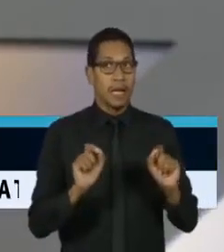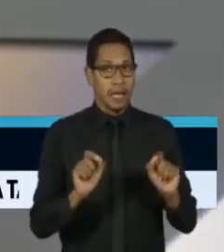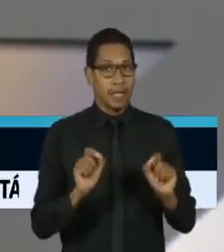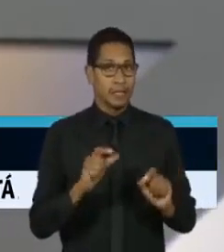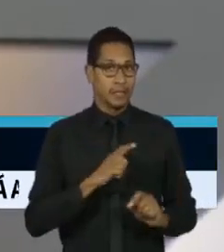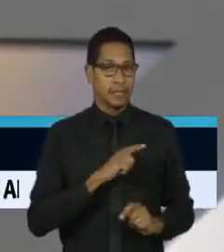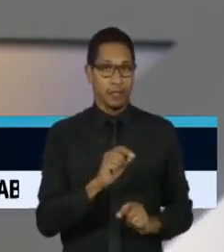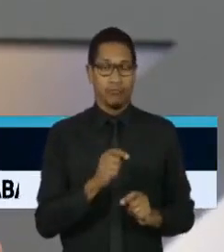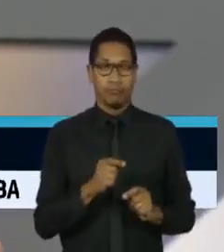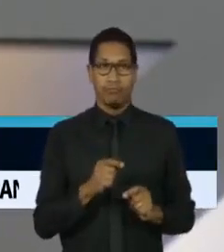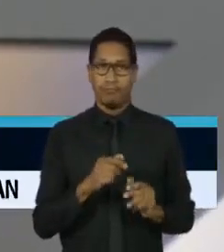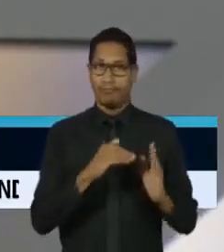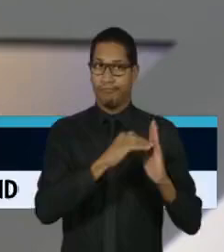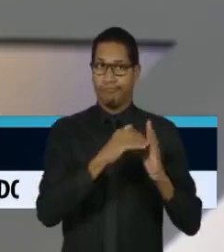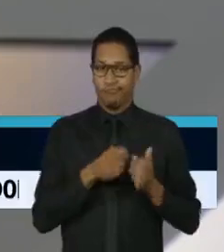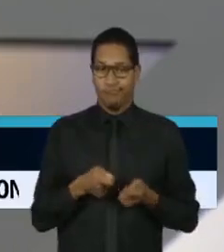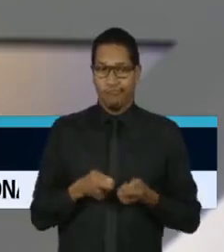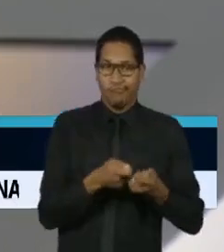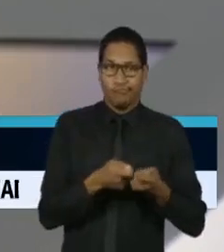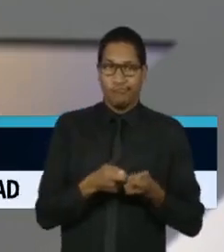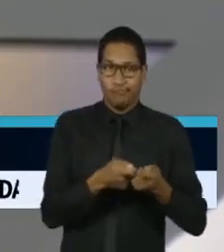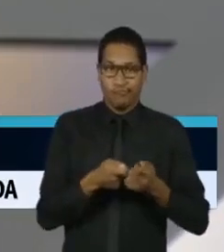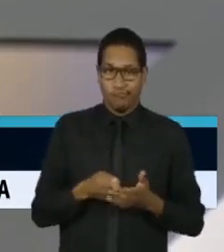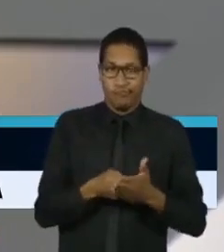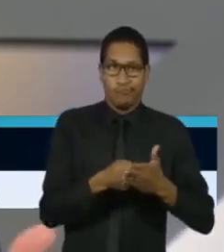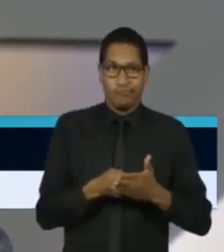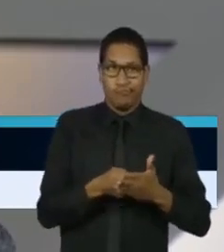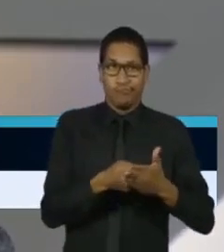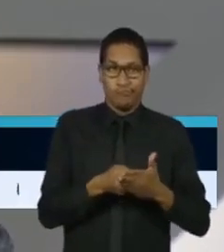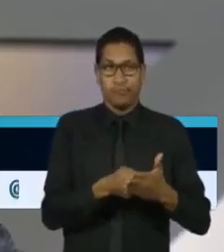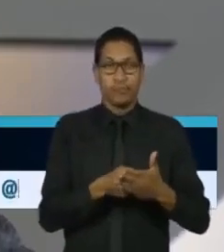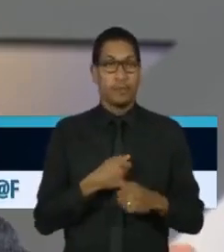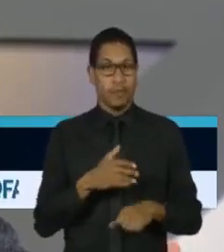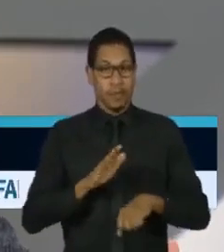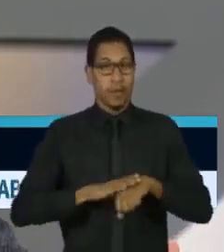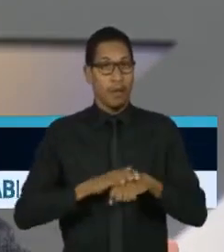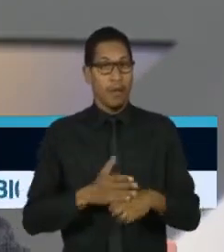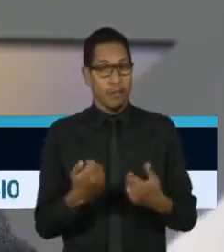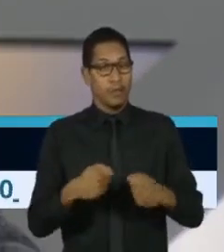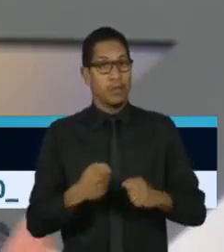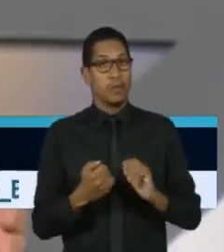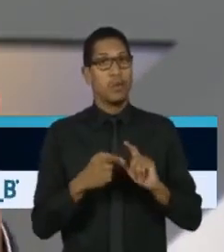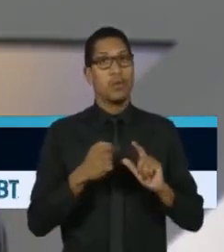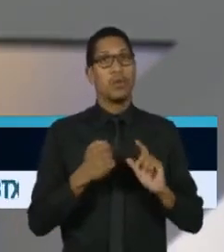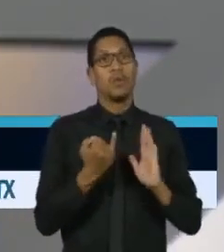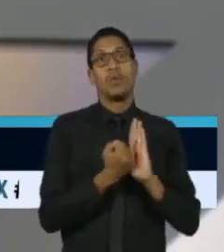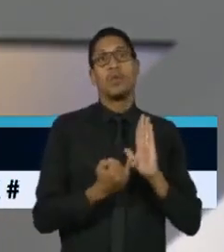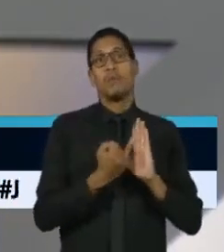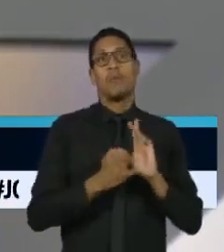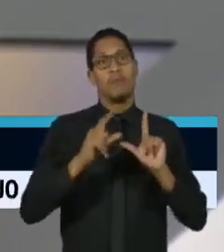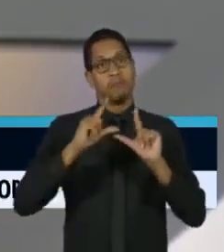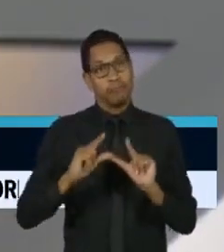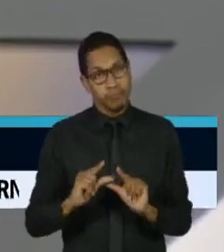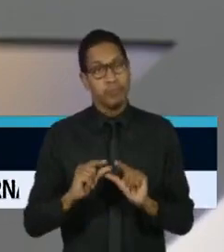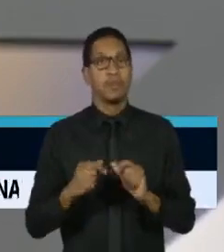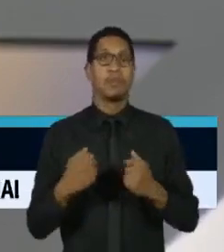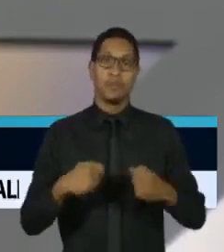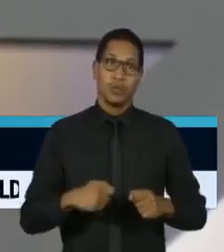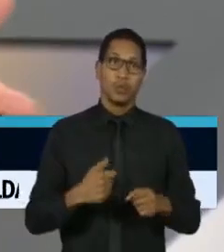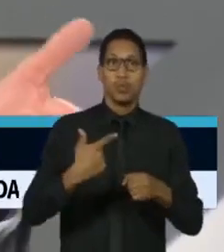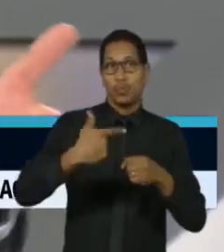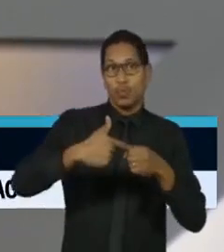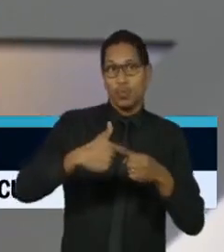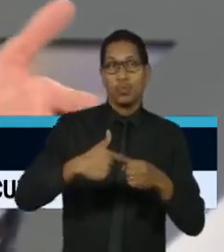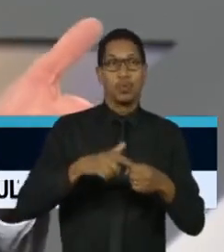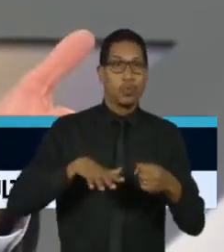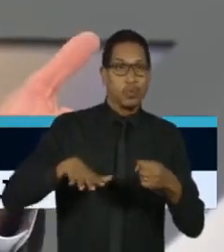o Senado é é claro coloca olha eu quero reduzir imposto é eu quero reduzir o preço